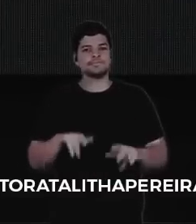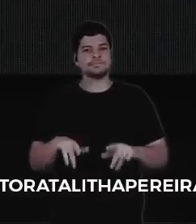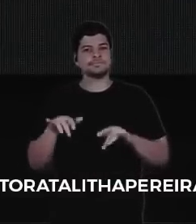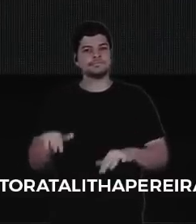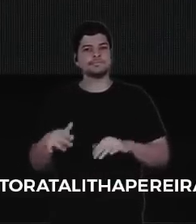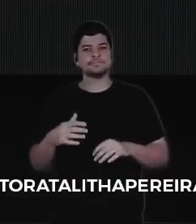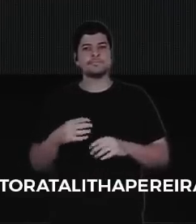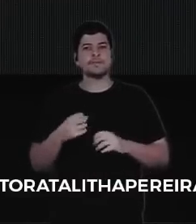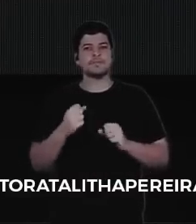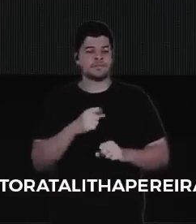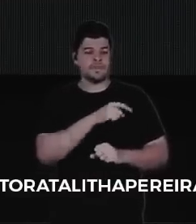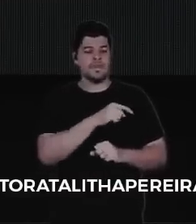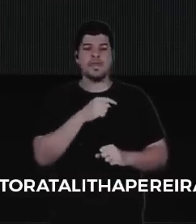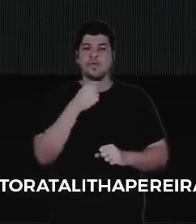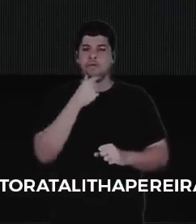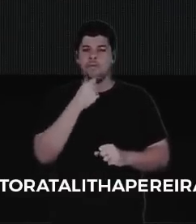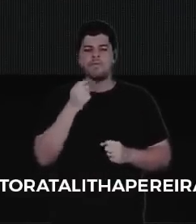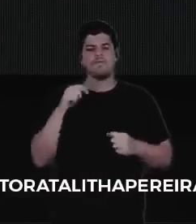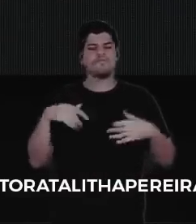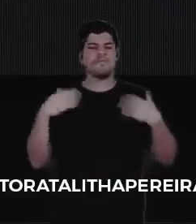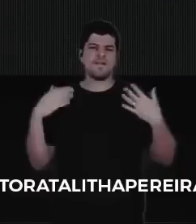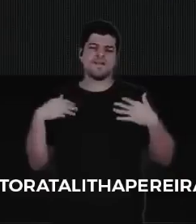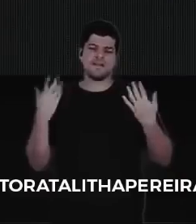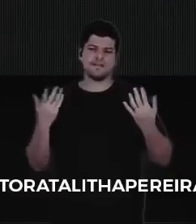deixar o seu esposo feliz.